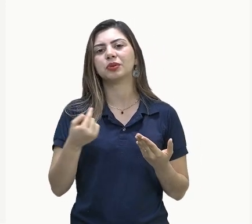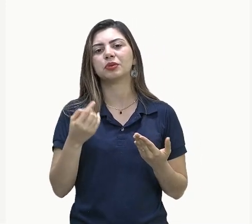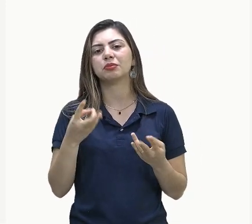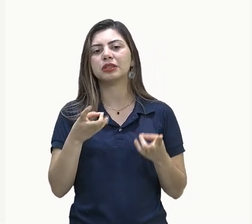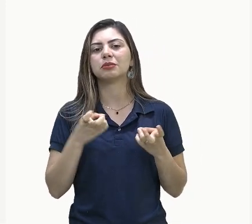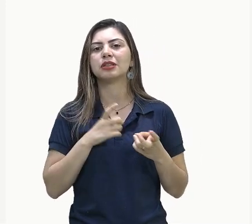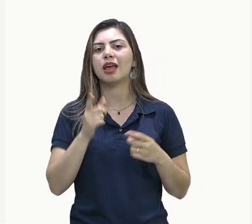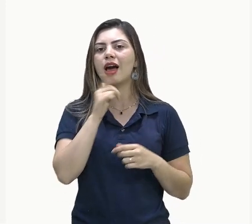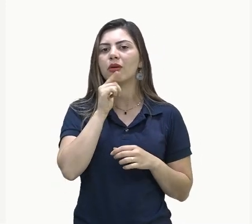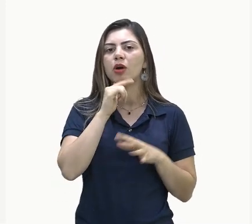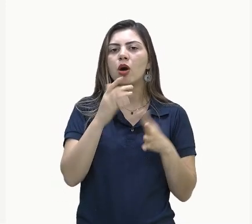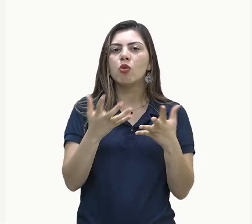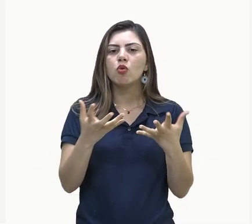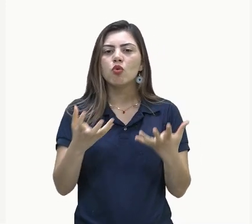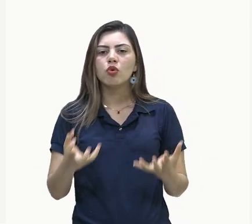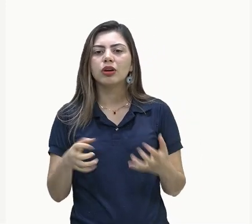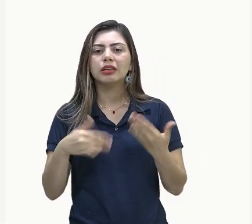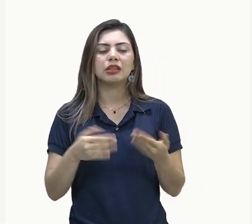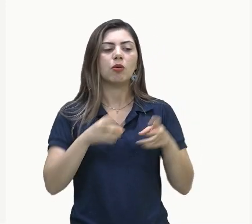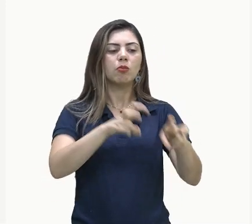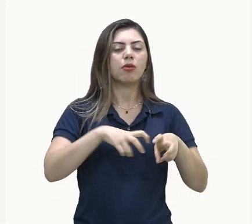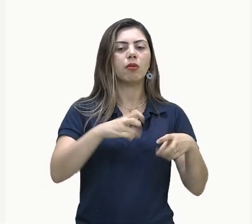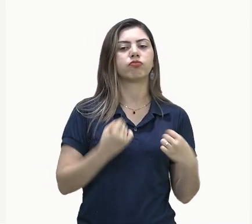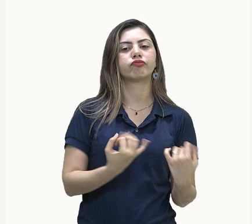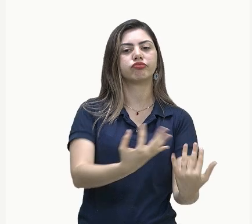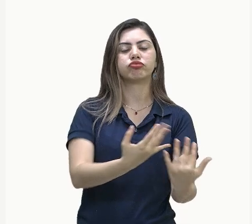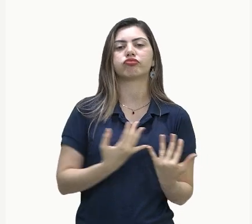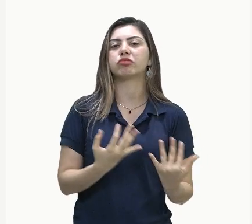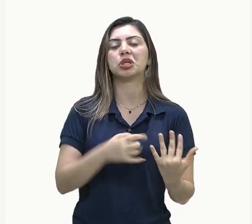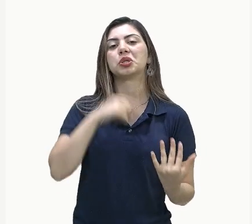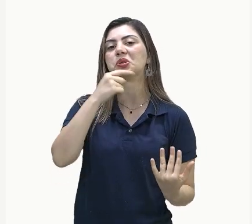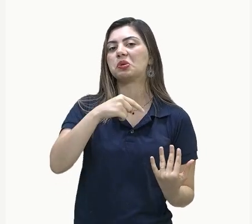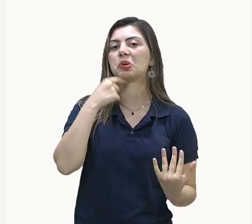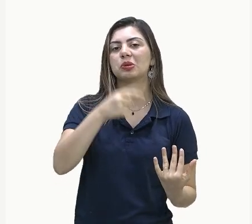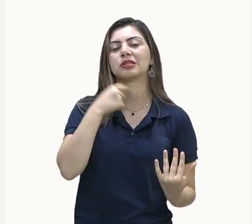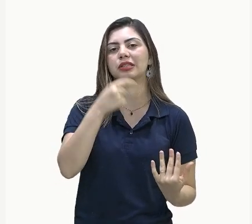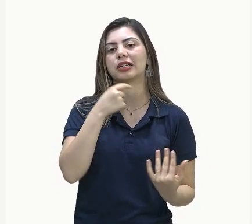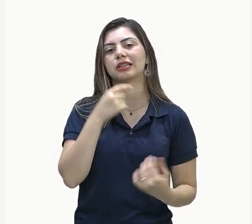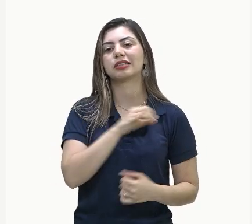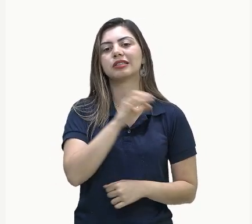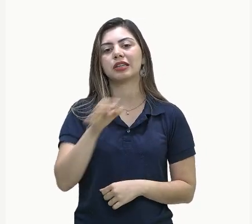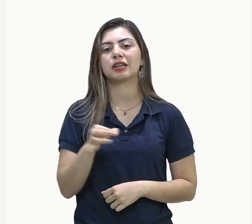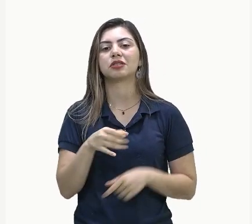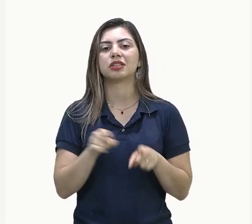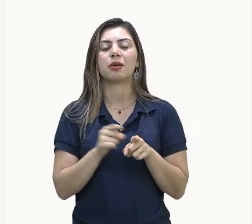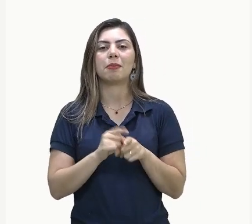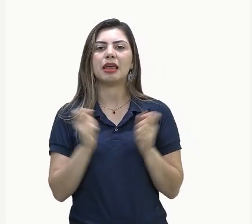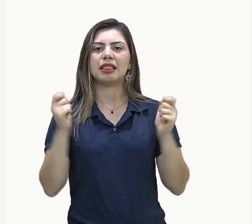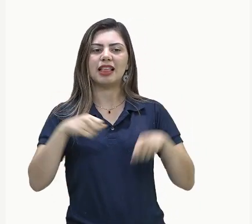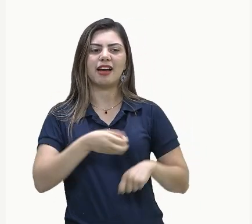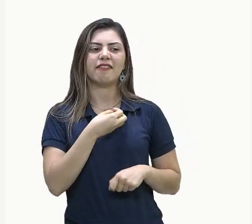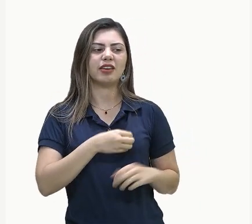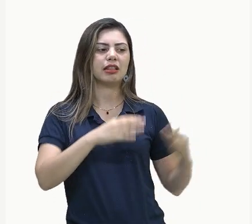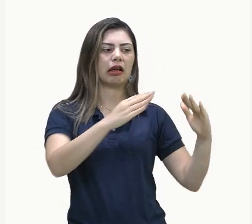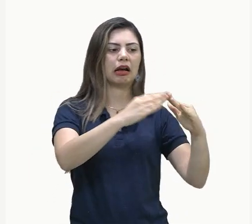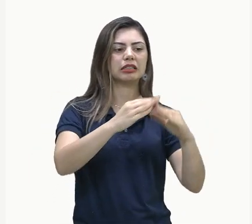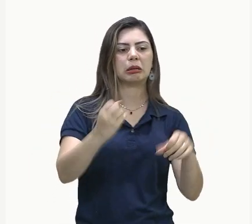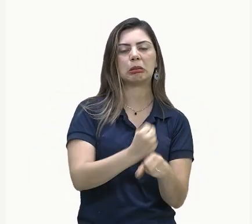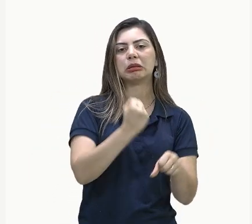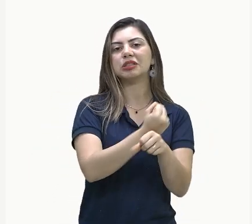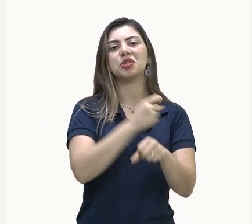do solo tanto para a agricultura, não dá para eu cultivar nada aqui, e muito menos ocupar essas áreas que são